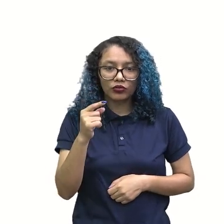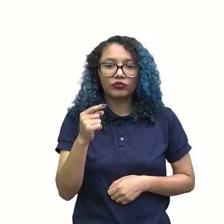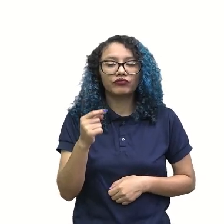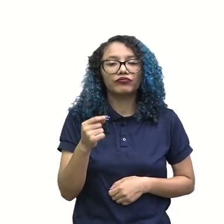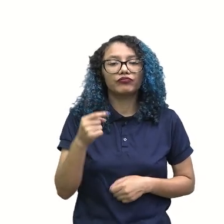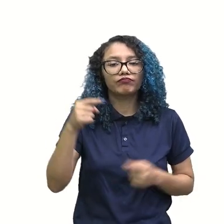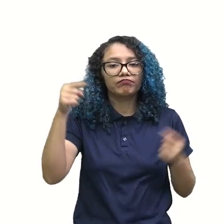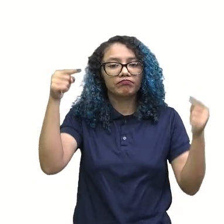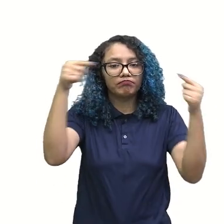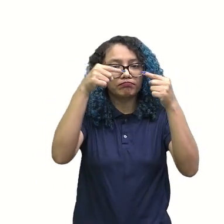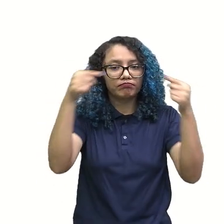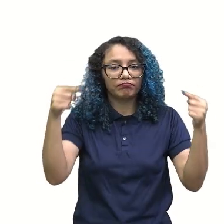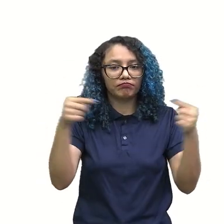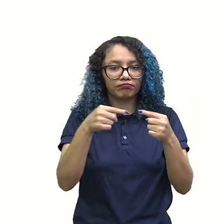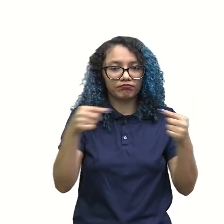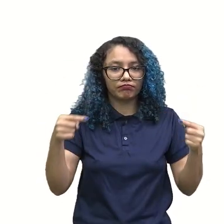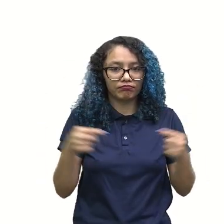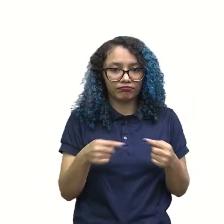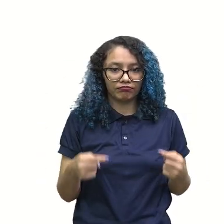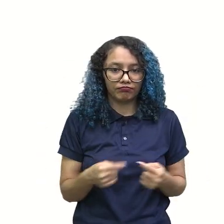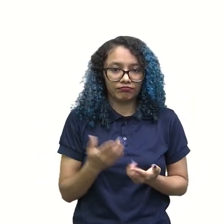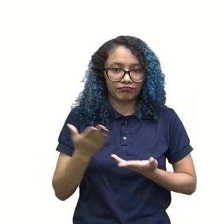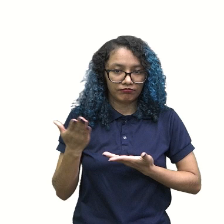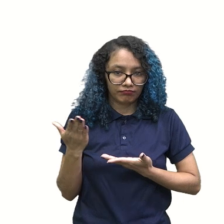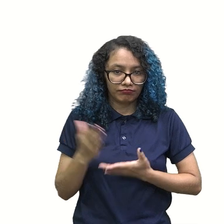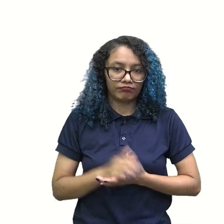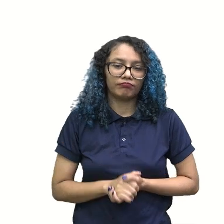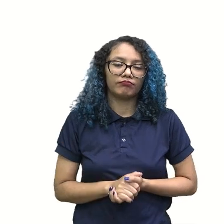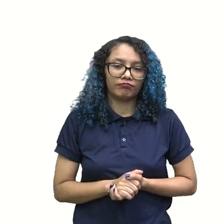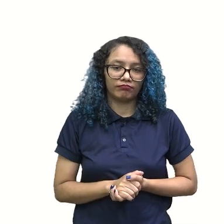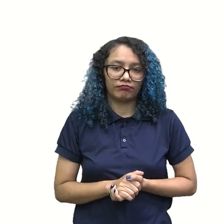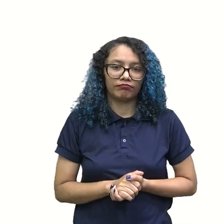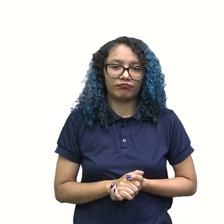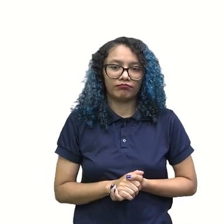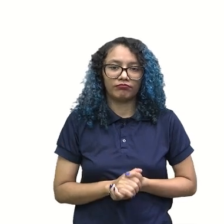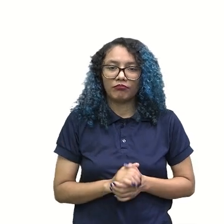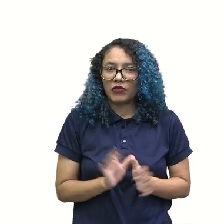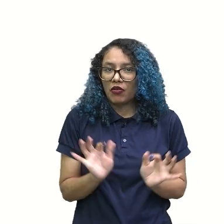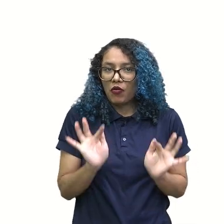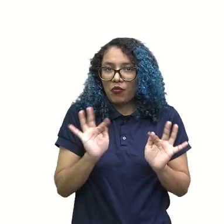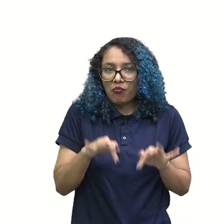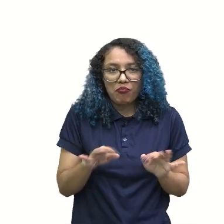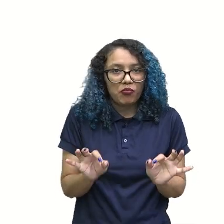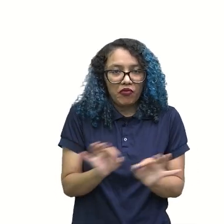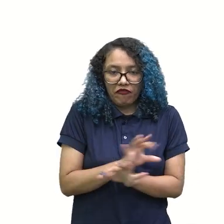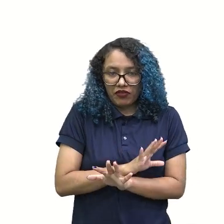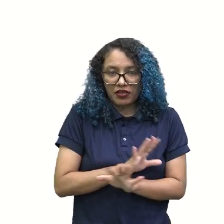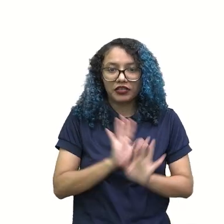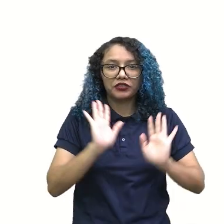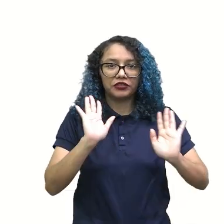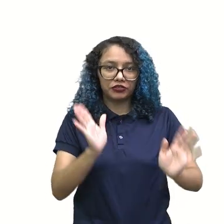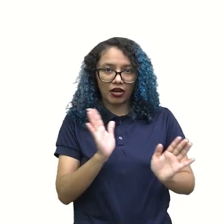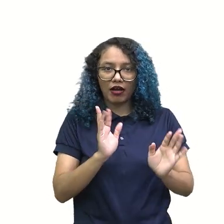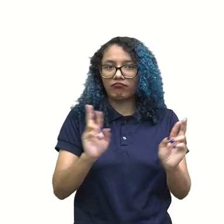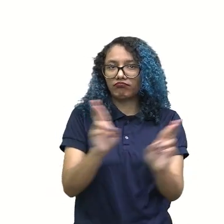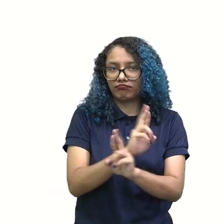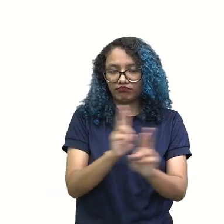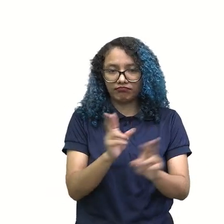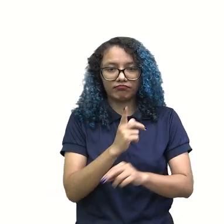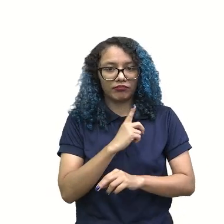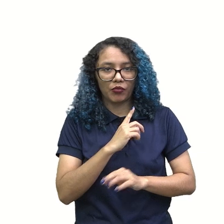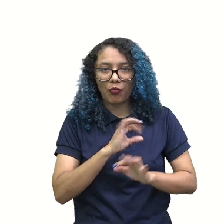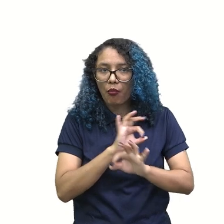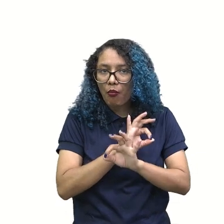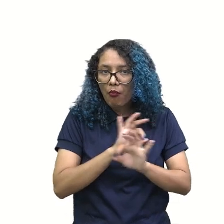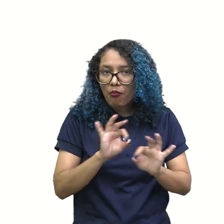cá, este vai para lá. Tudo bem? E acabou a relação. Já conversaram entre si. O caminho já